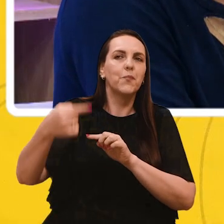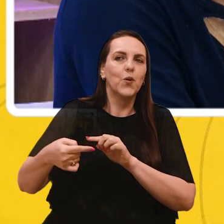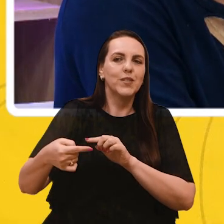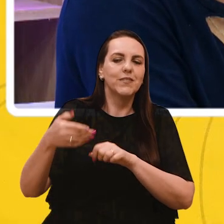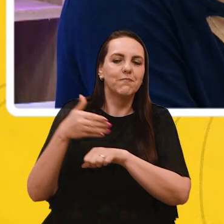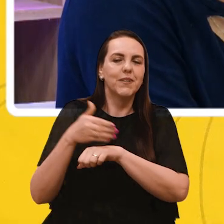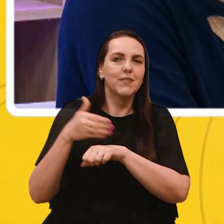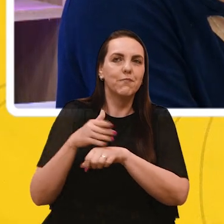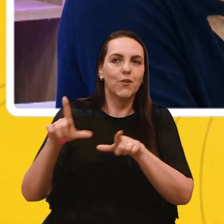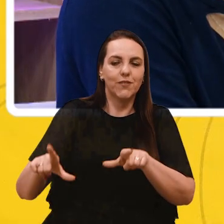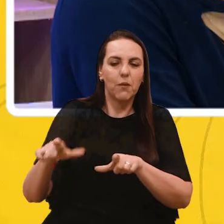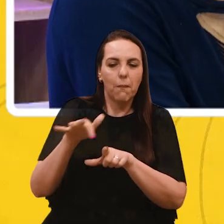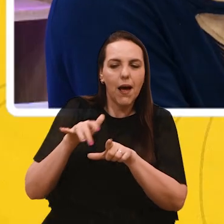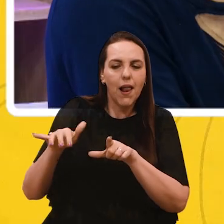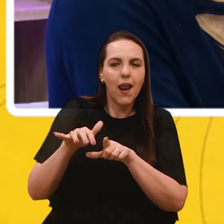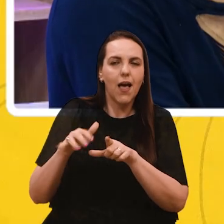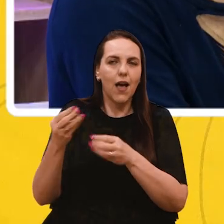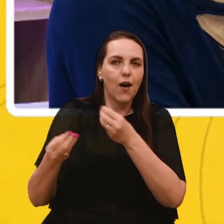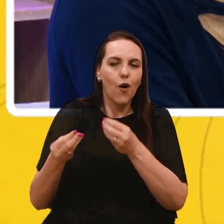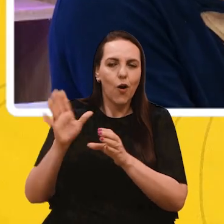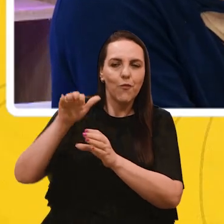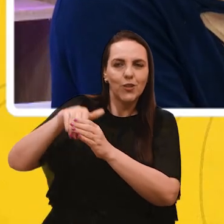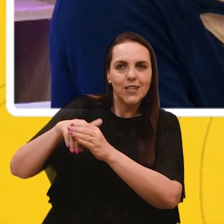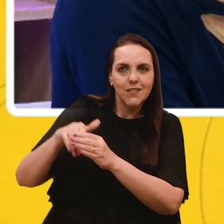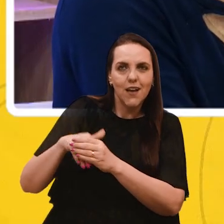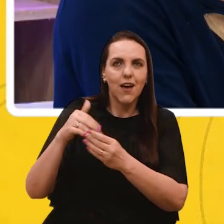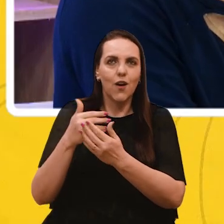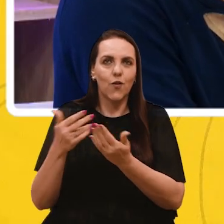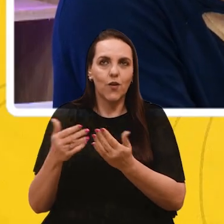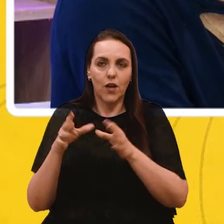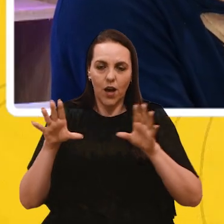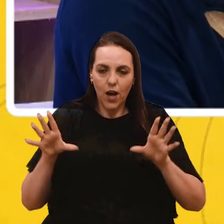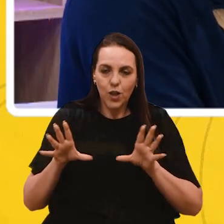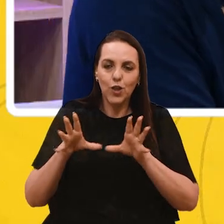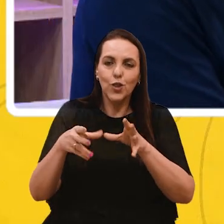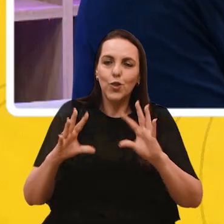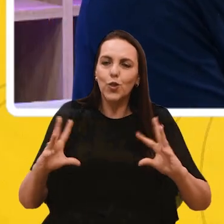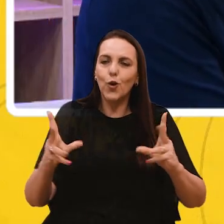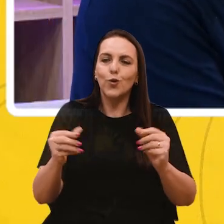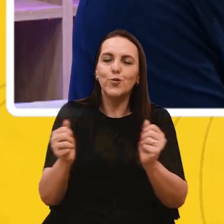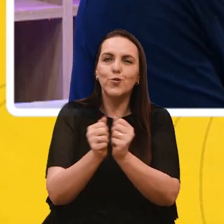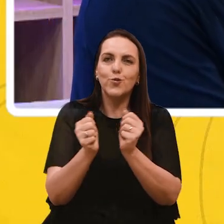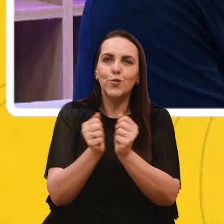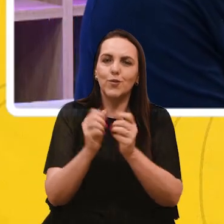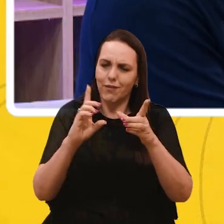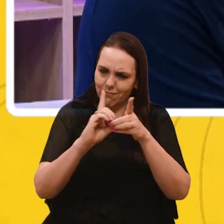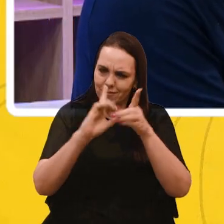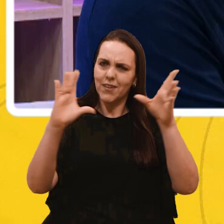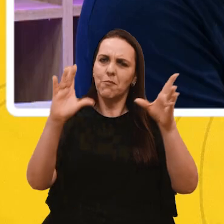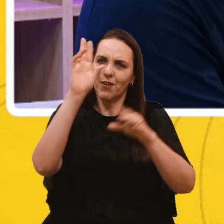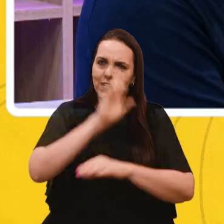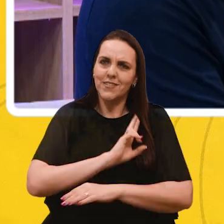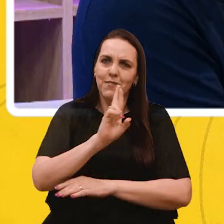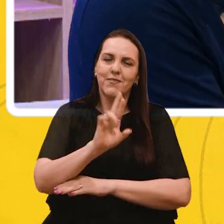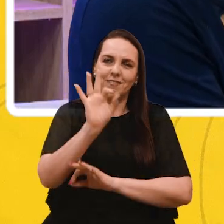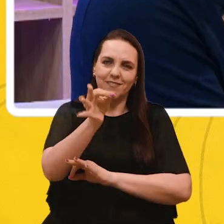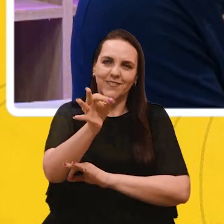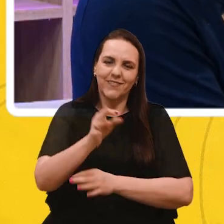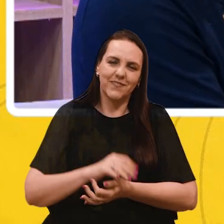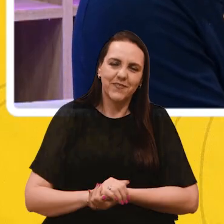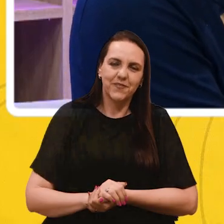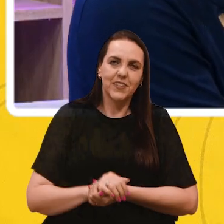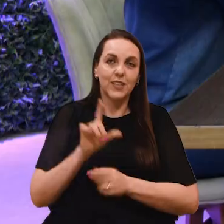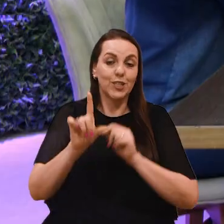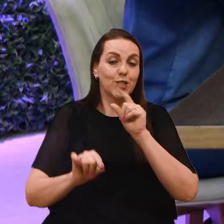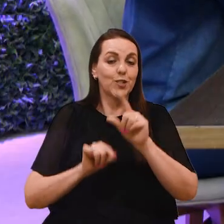desse processo todo e de forma muito coletiva, né? Muito bacana, bem a democracia representativa mesmo, né? Sim. Se